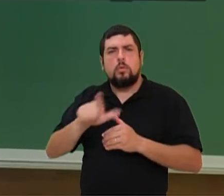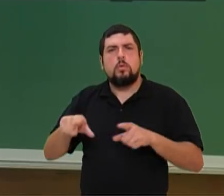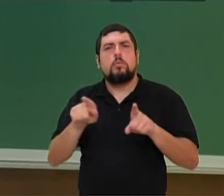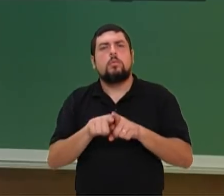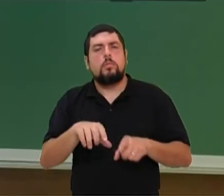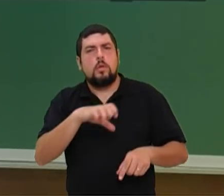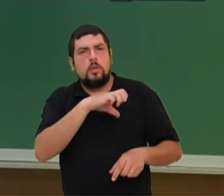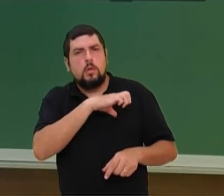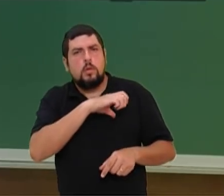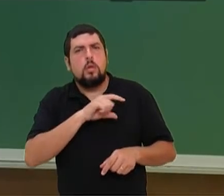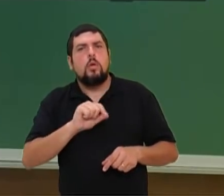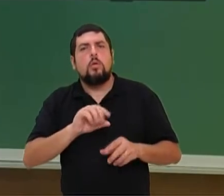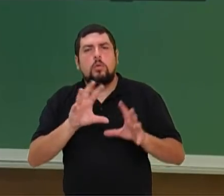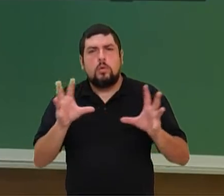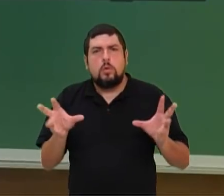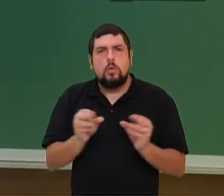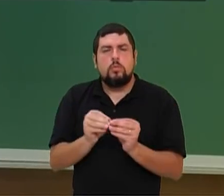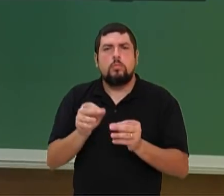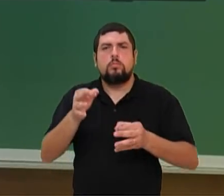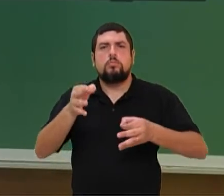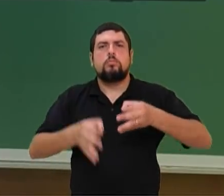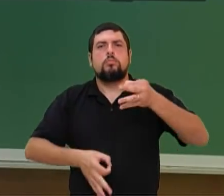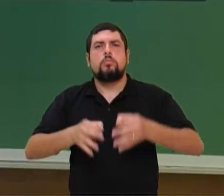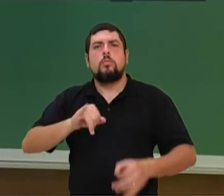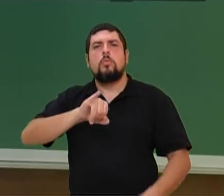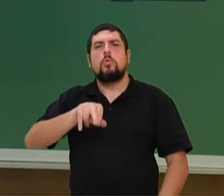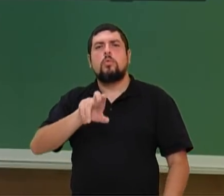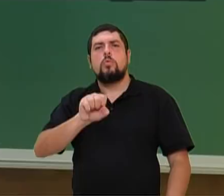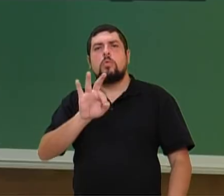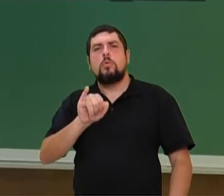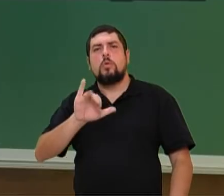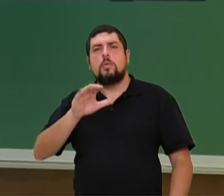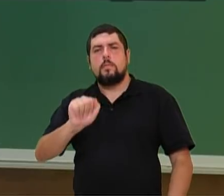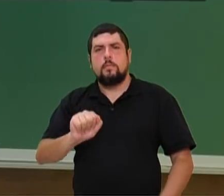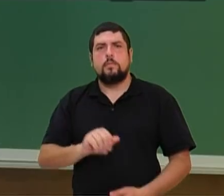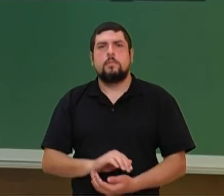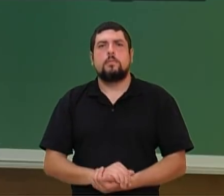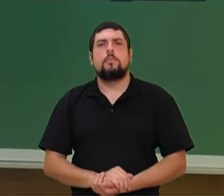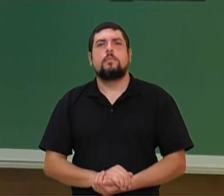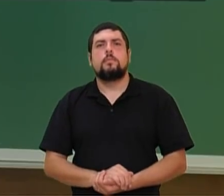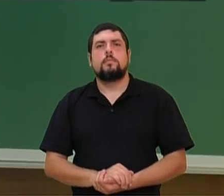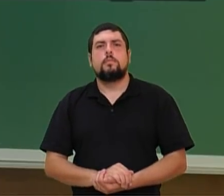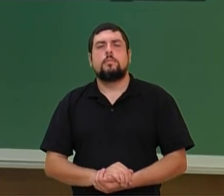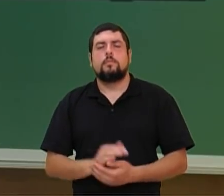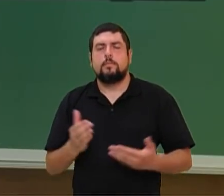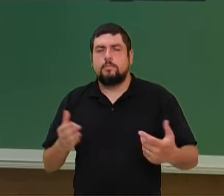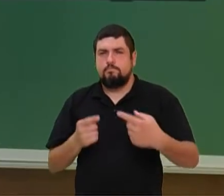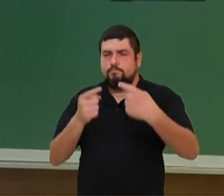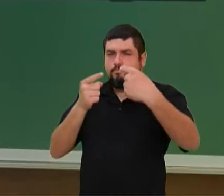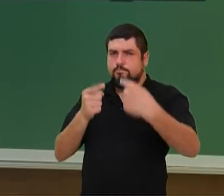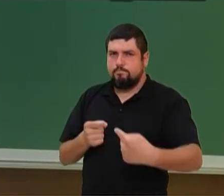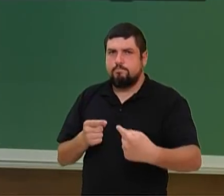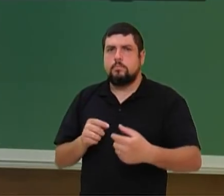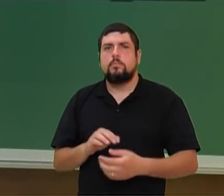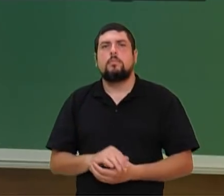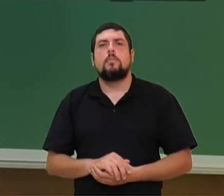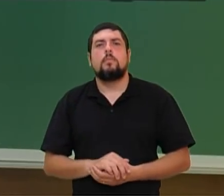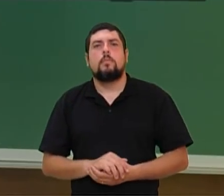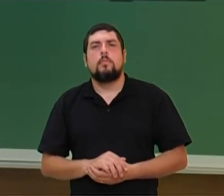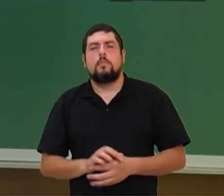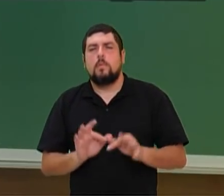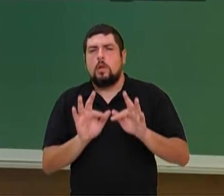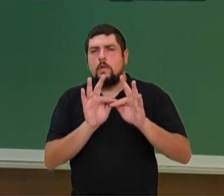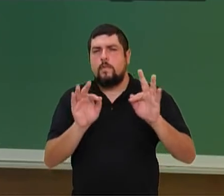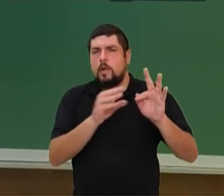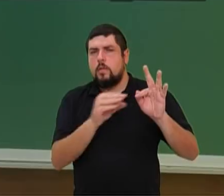de justiça. Tá? Então vamos agora ao quiz. Complete a frase.